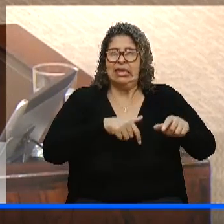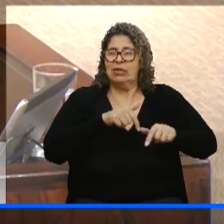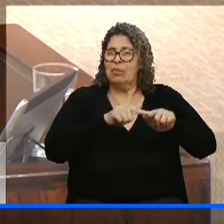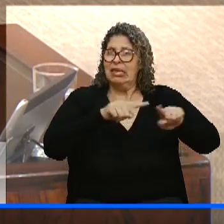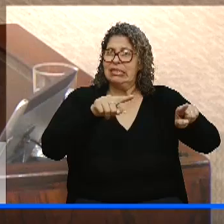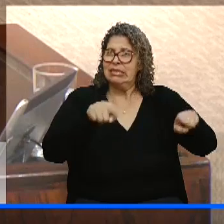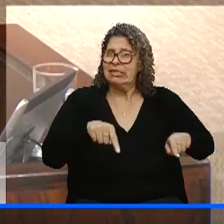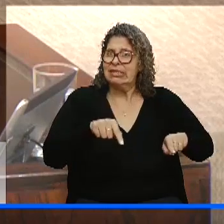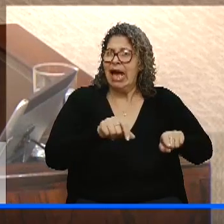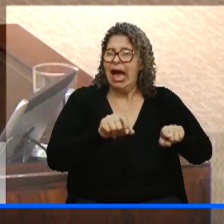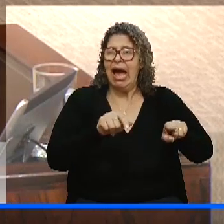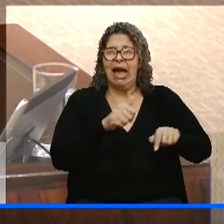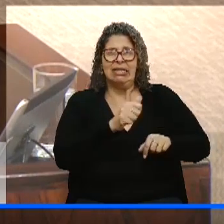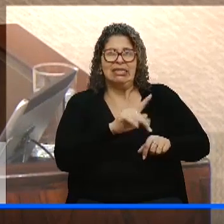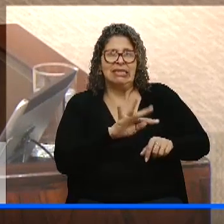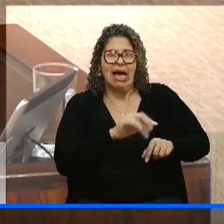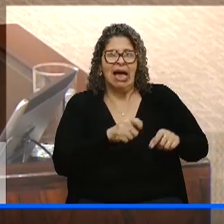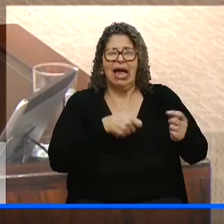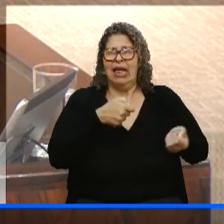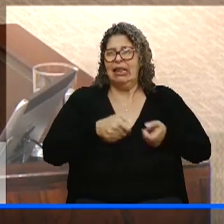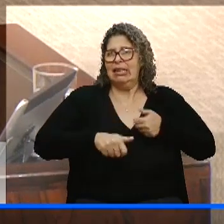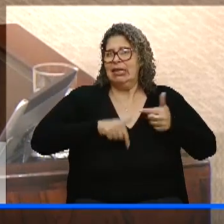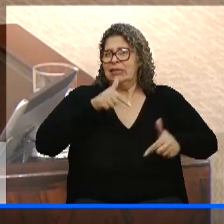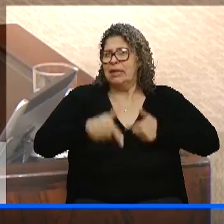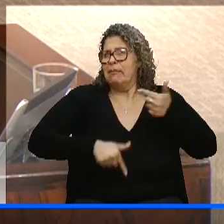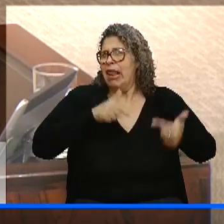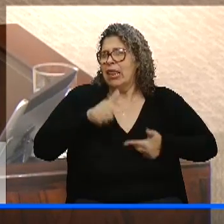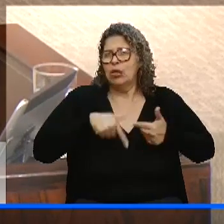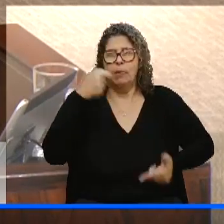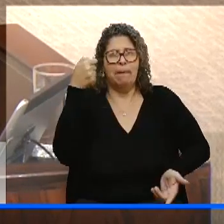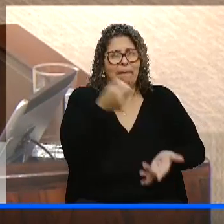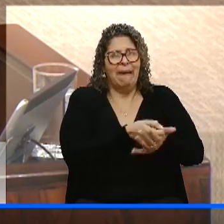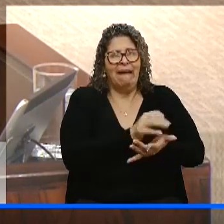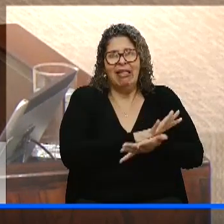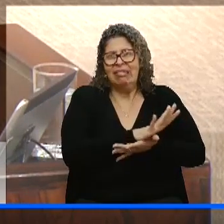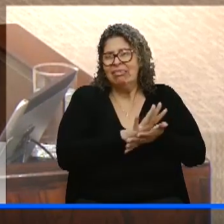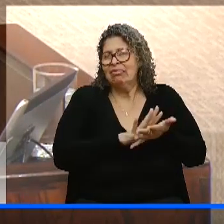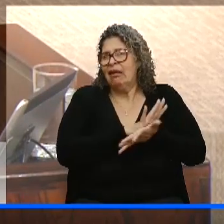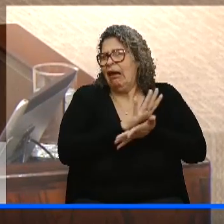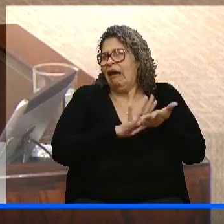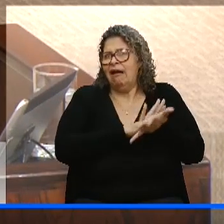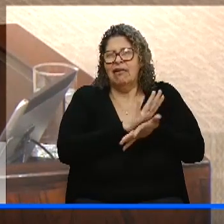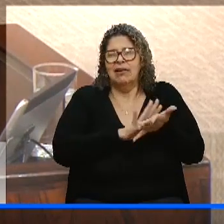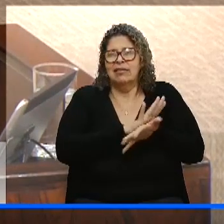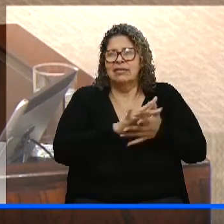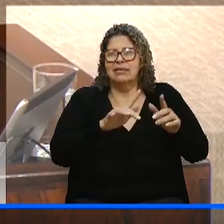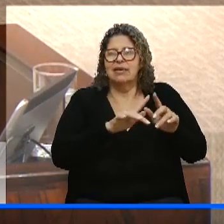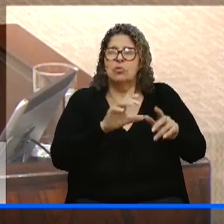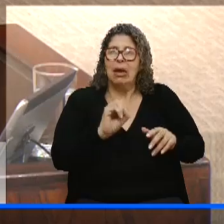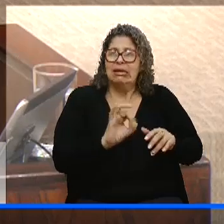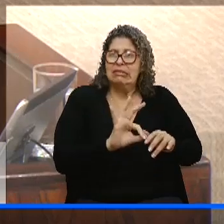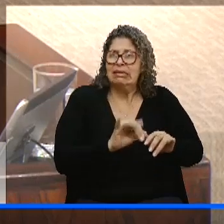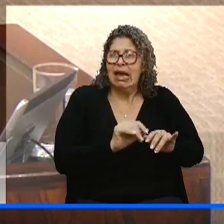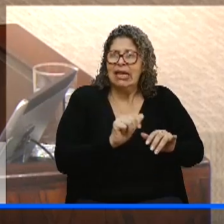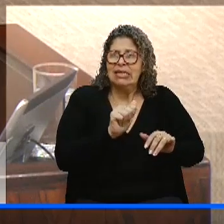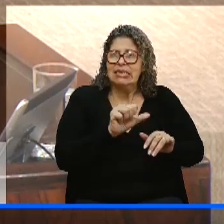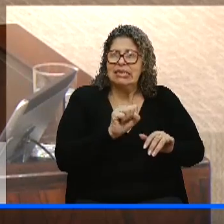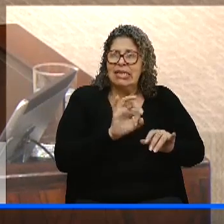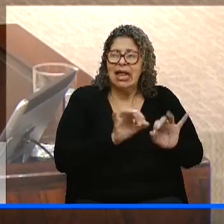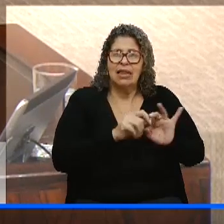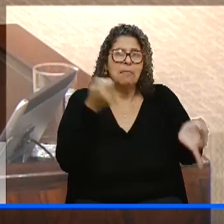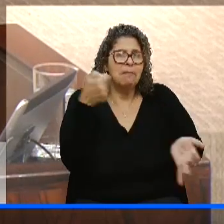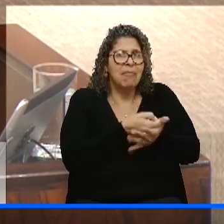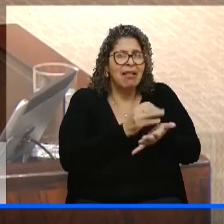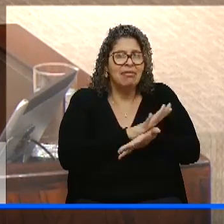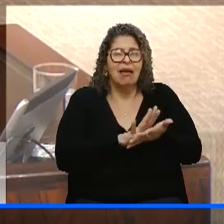ele não precisa contratar funcionários vão trabalhar pra ele ele não precisam arcar com os custos de se ter um escritório privado porque afinal de contas ele é um servidor